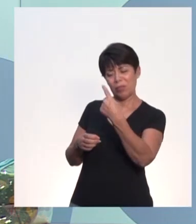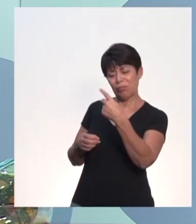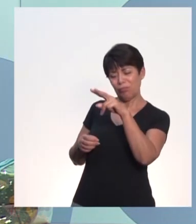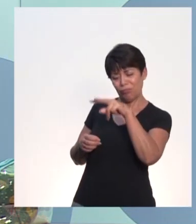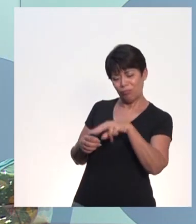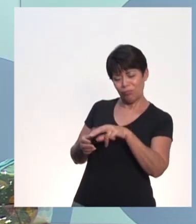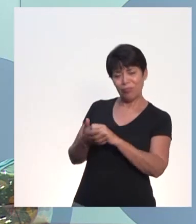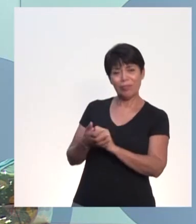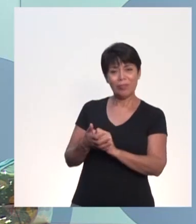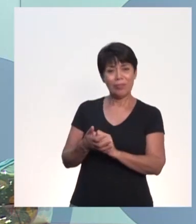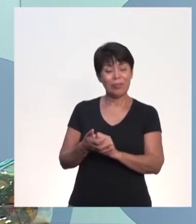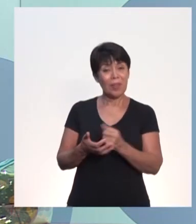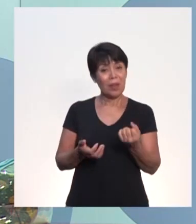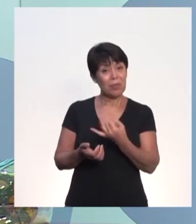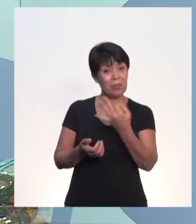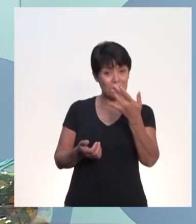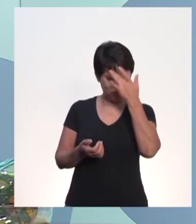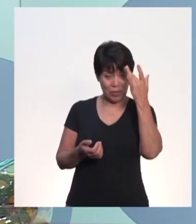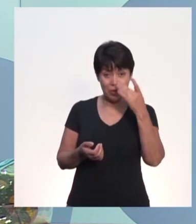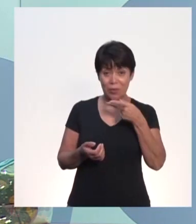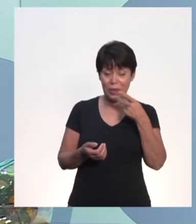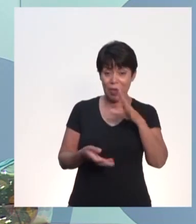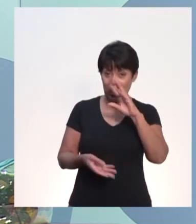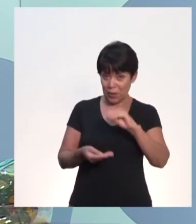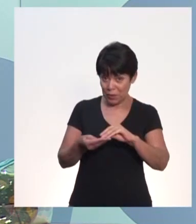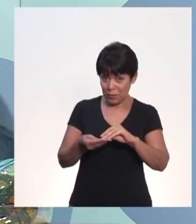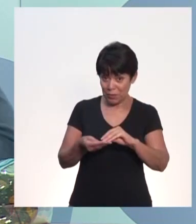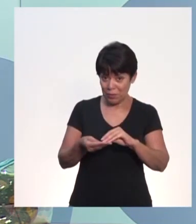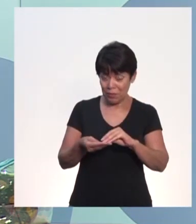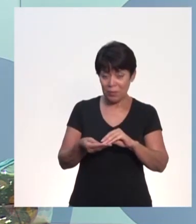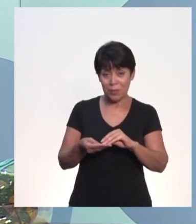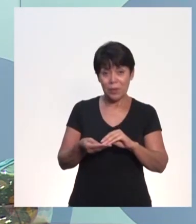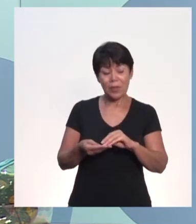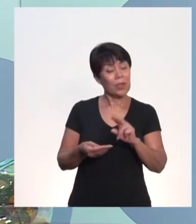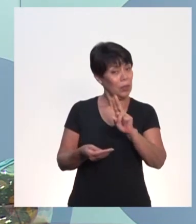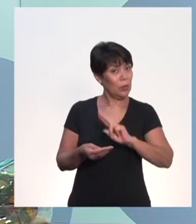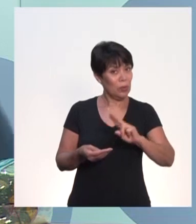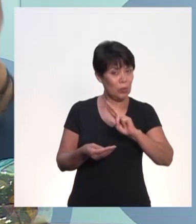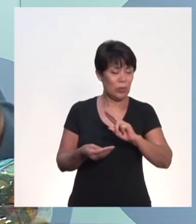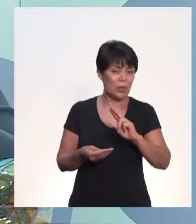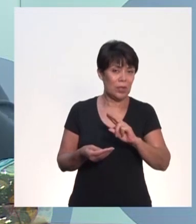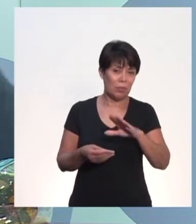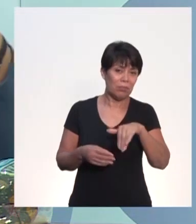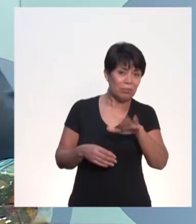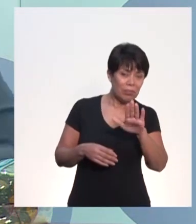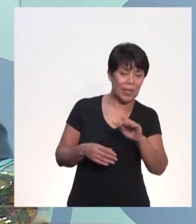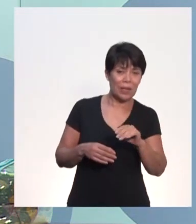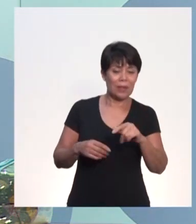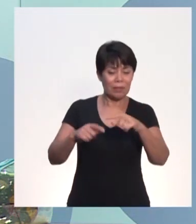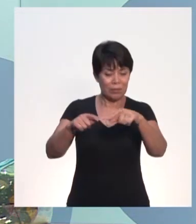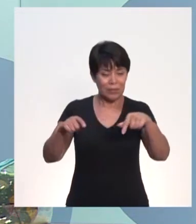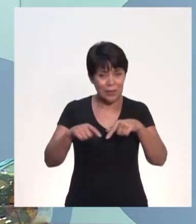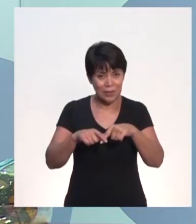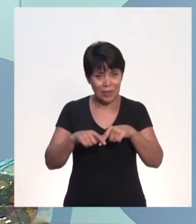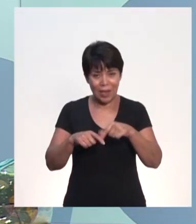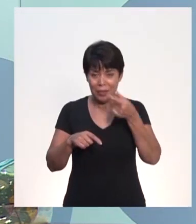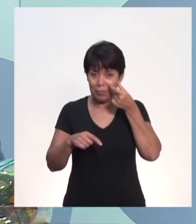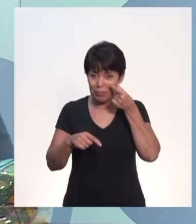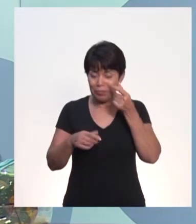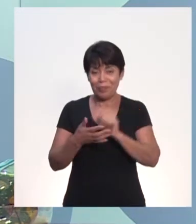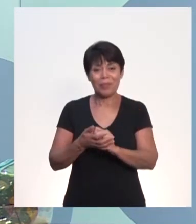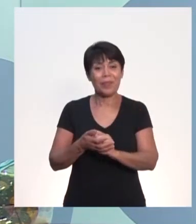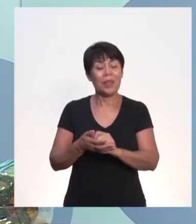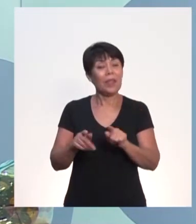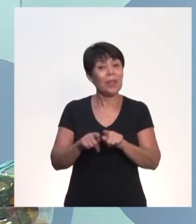teve, muita gente apontou resumo como técnica que utiliza bastante, né, na sala de aula, quando vai estudar. E,